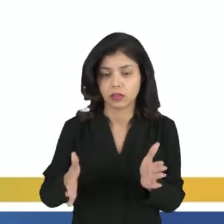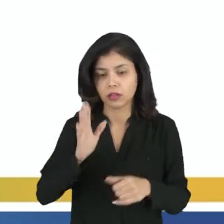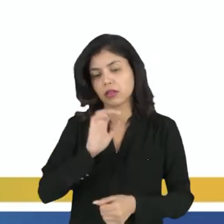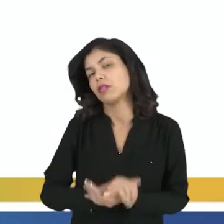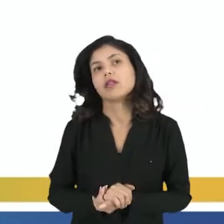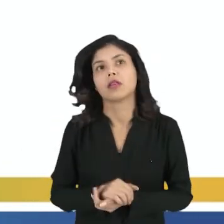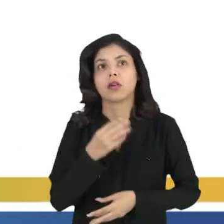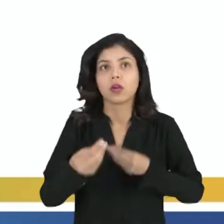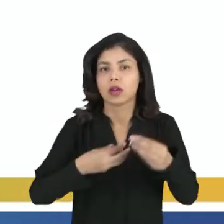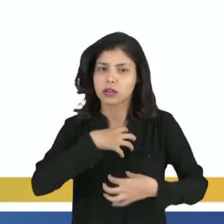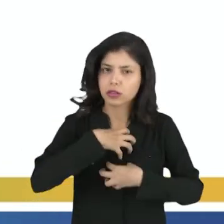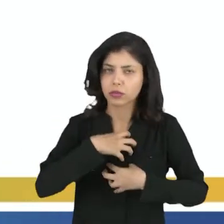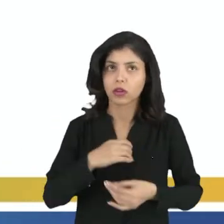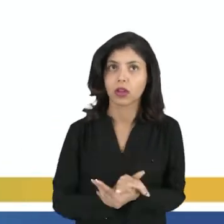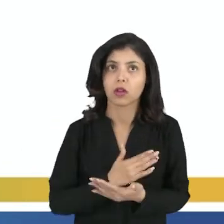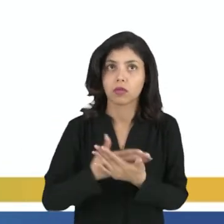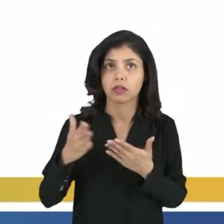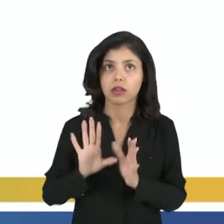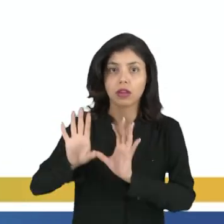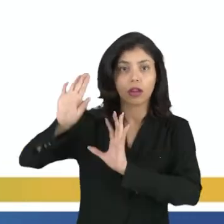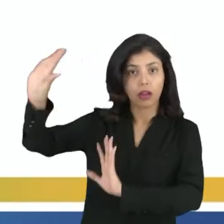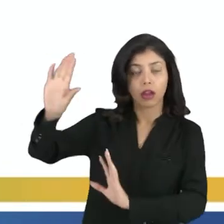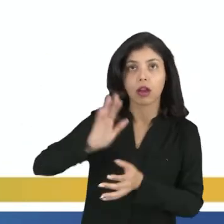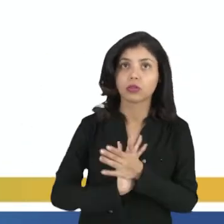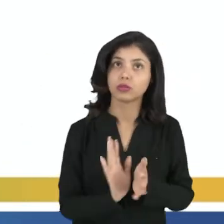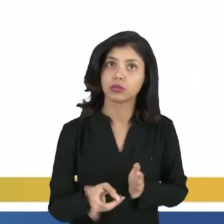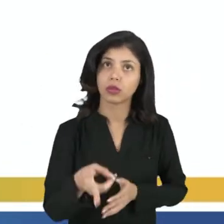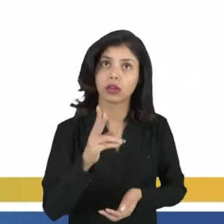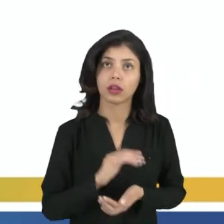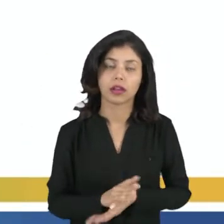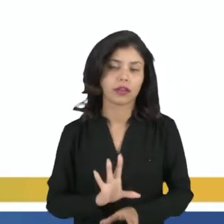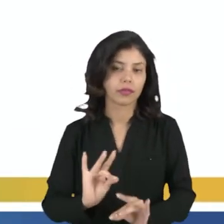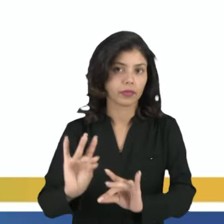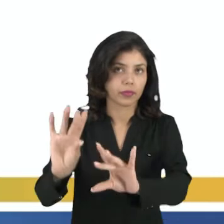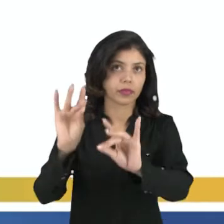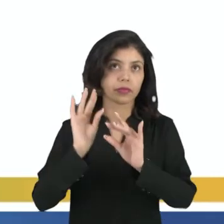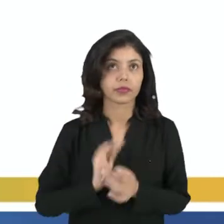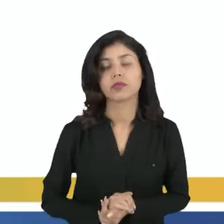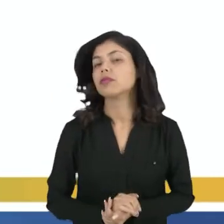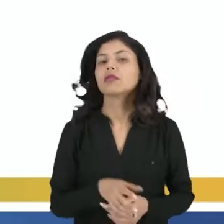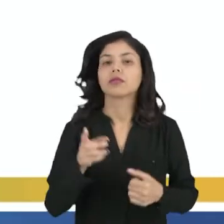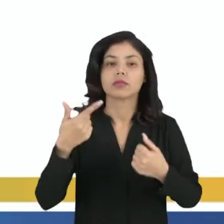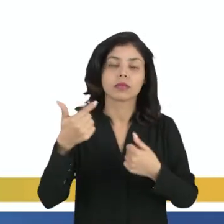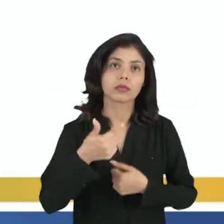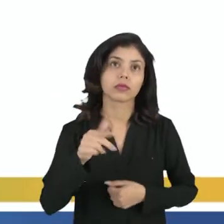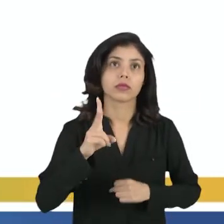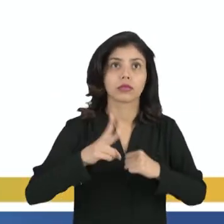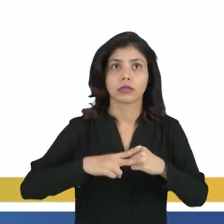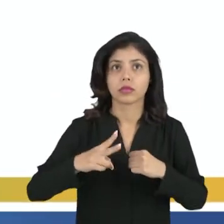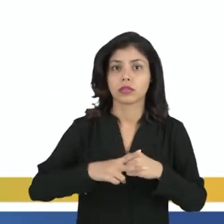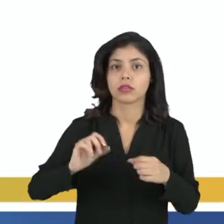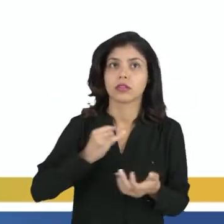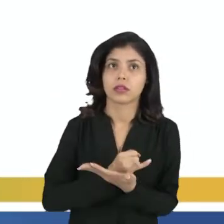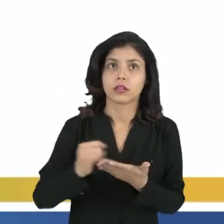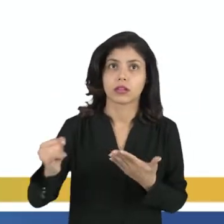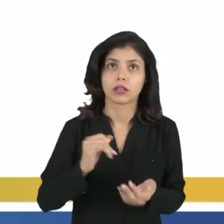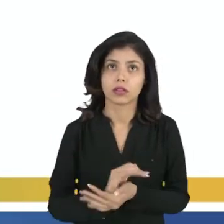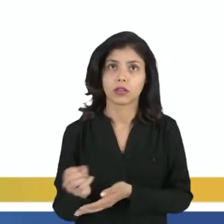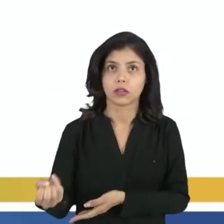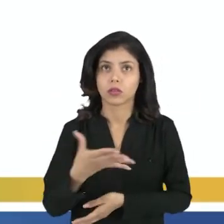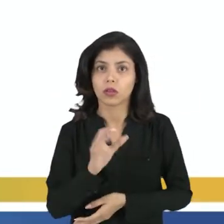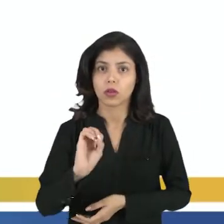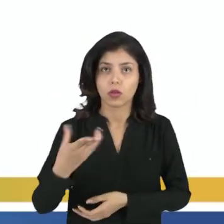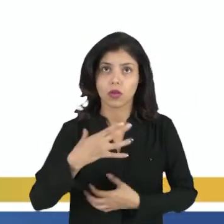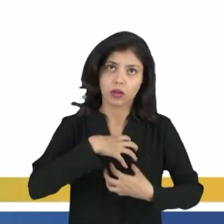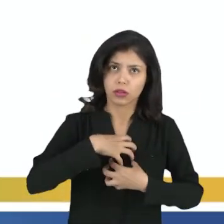de estado, como começará, deixar de, continuar e por aí vai, dentro do texto, né? Verbos que introduzem uma noção